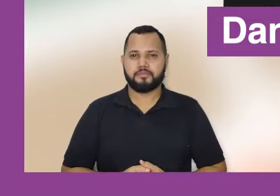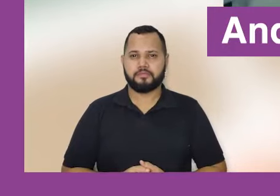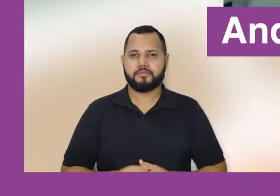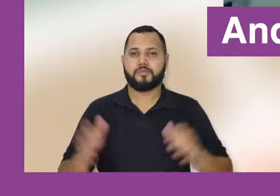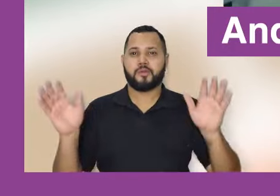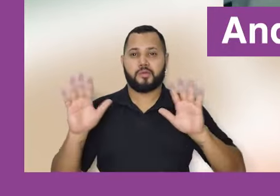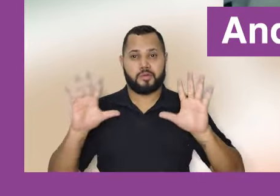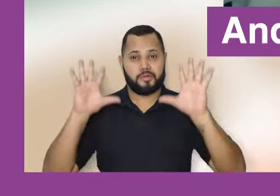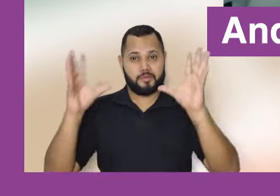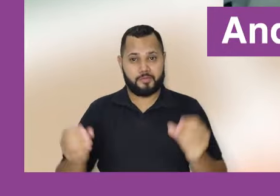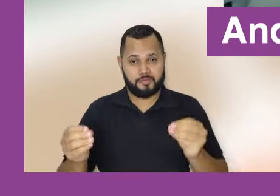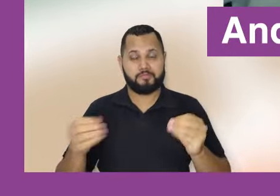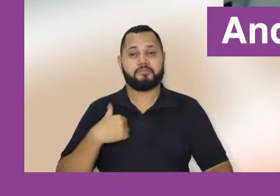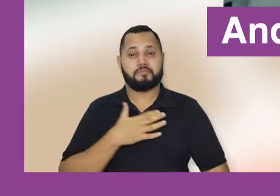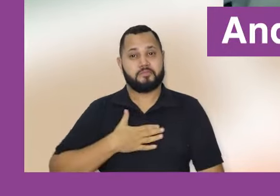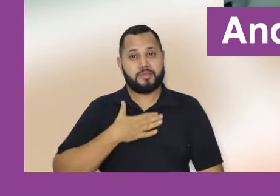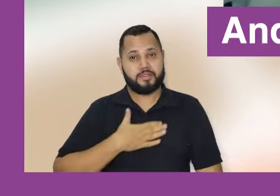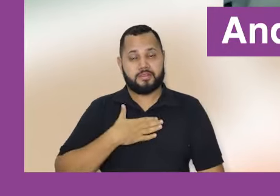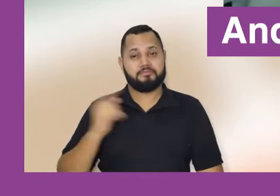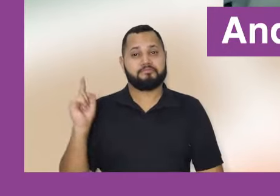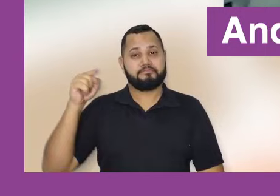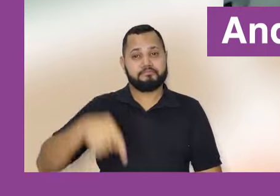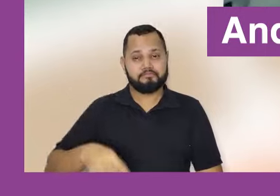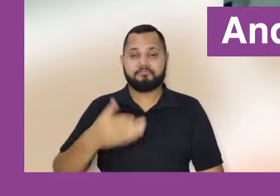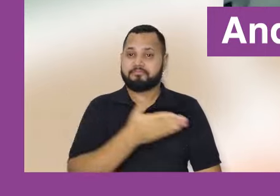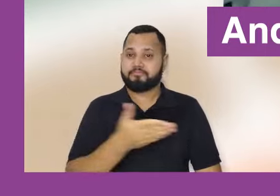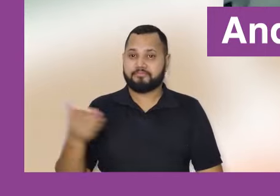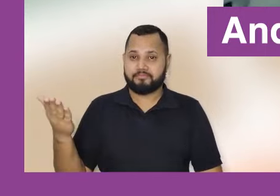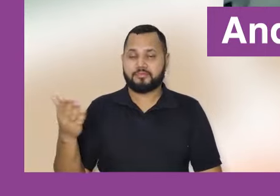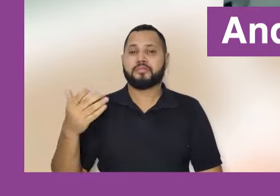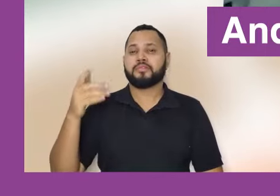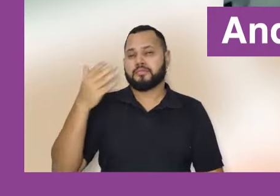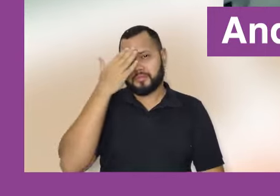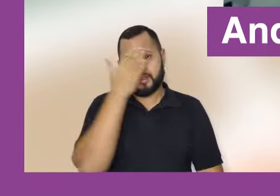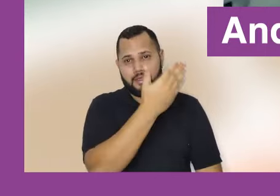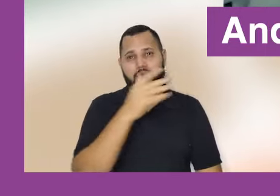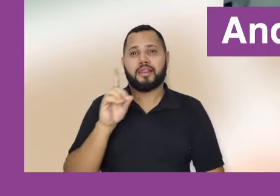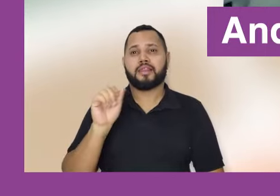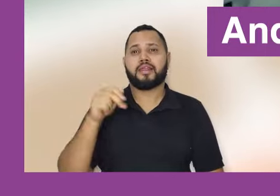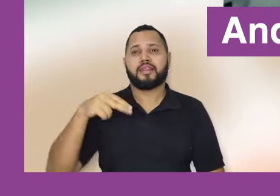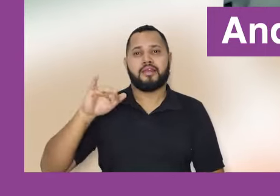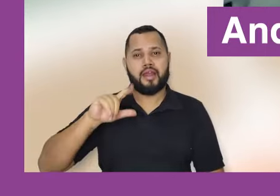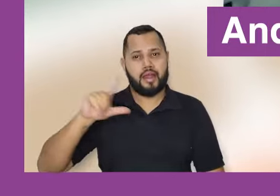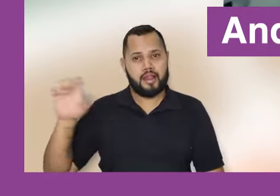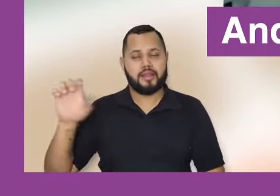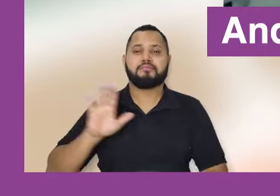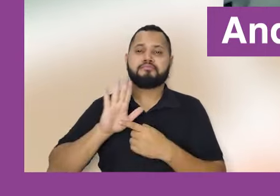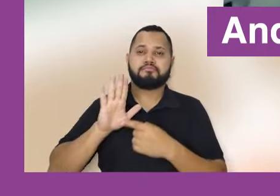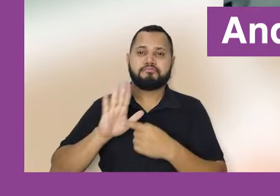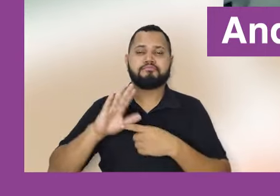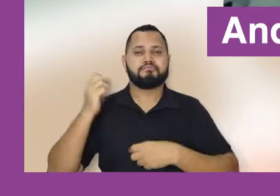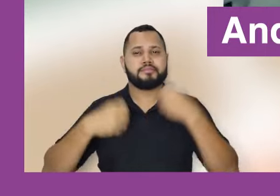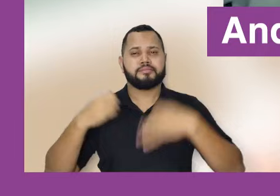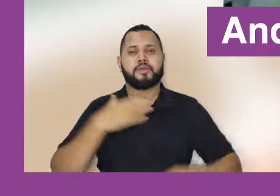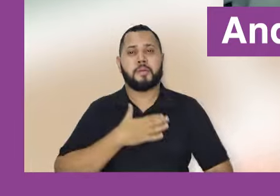Olá todas e todos é um prazer estar aqui com vocês hoje Daniele muito obrigada pela introdução pela apresentação